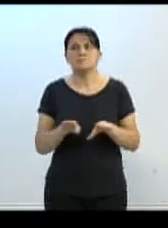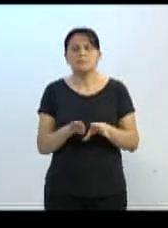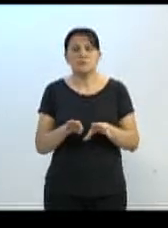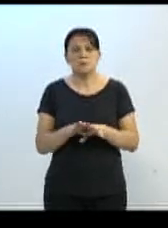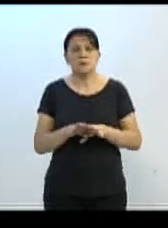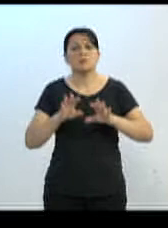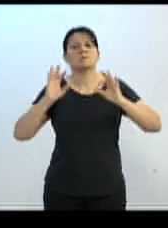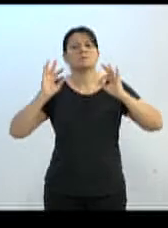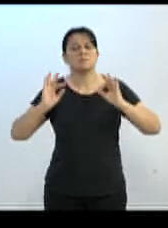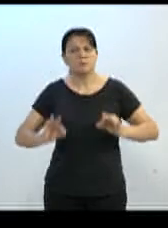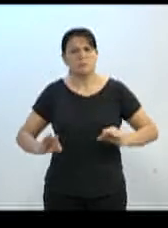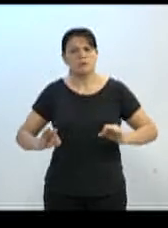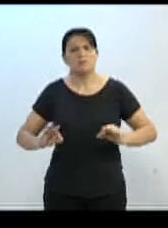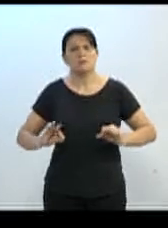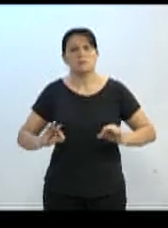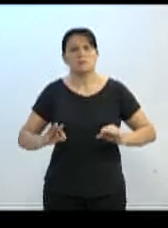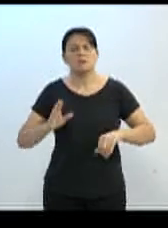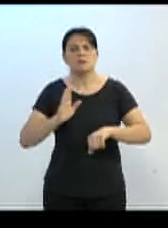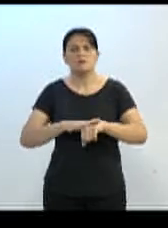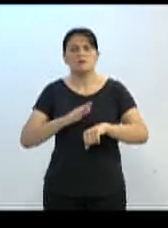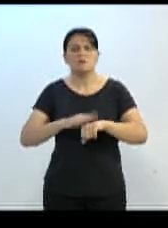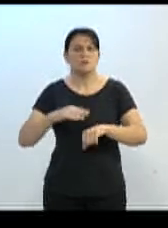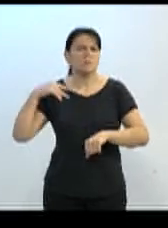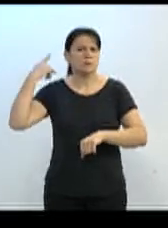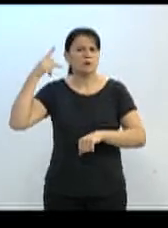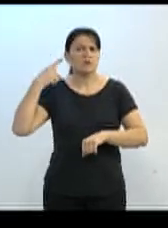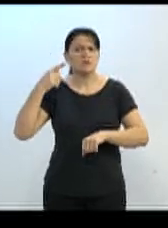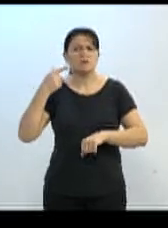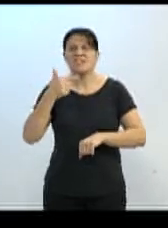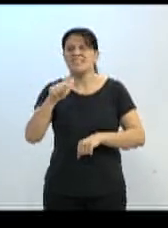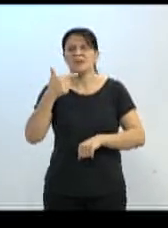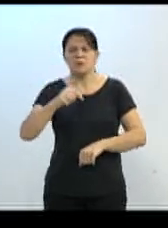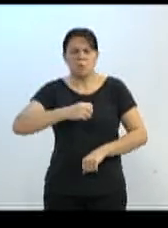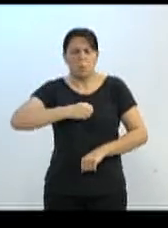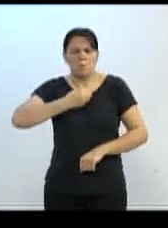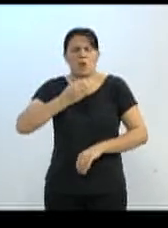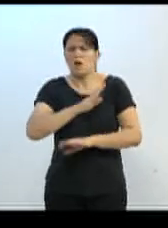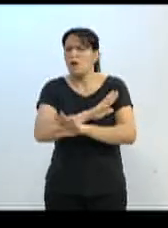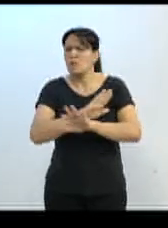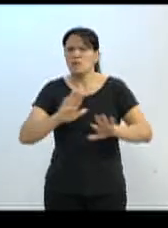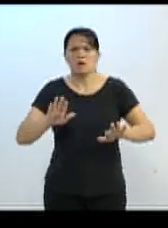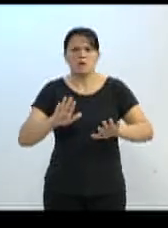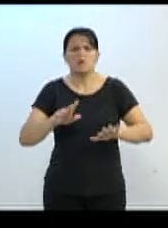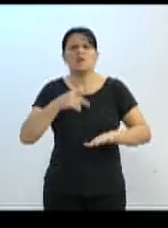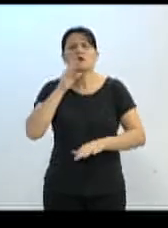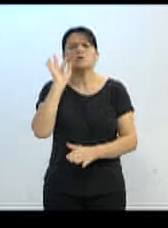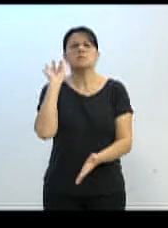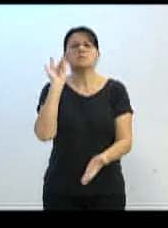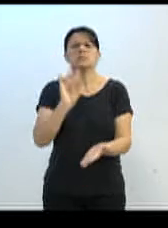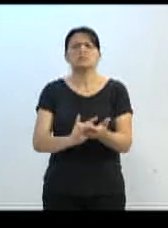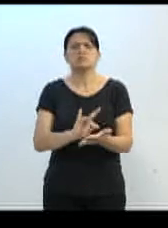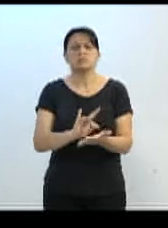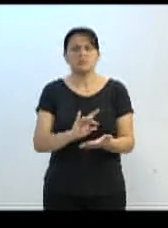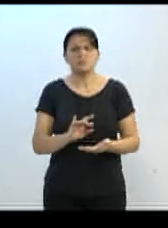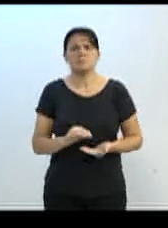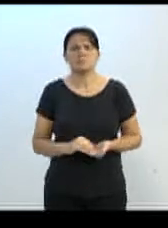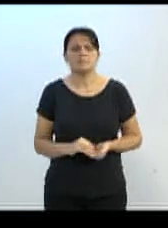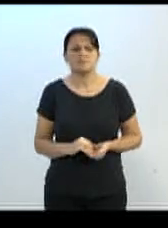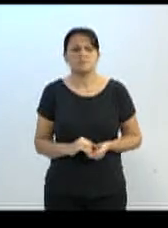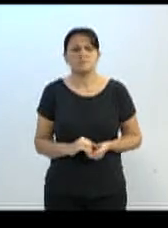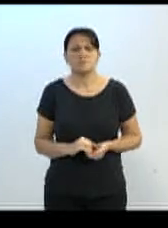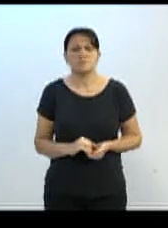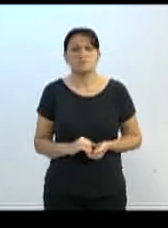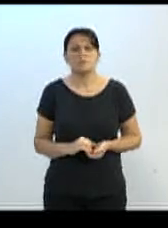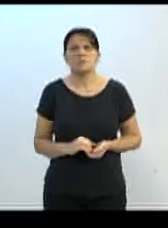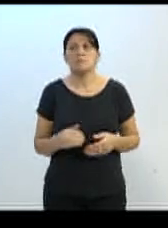que é possível fazer política sem ódio fazer política falando a verdade também